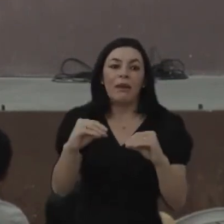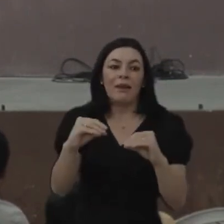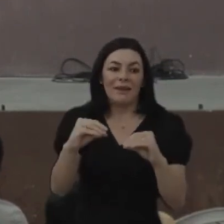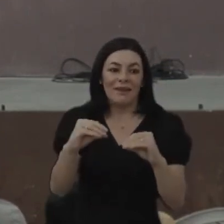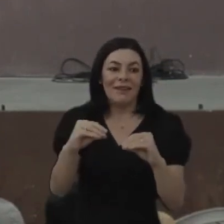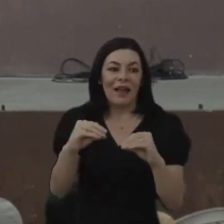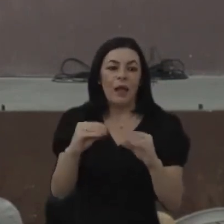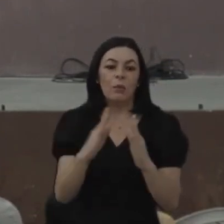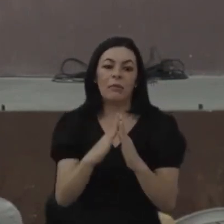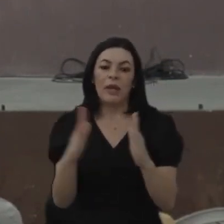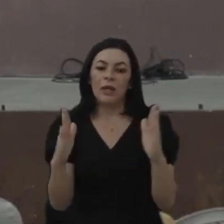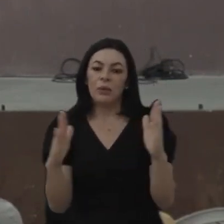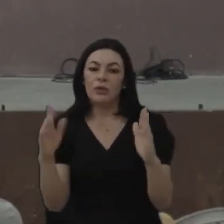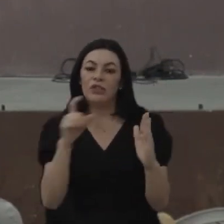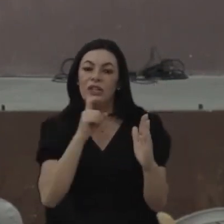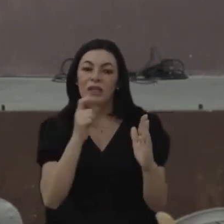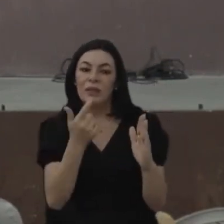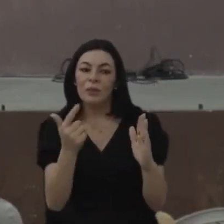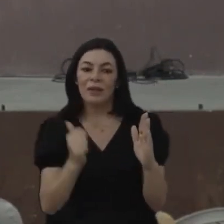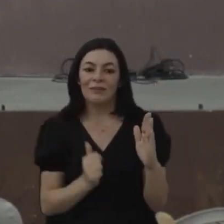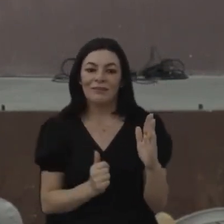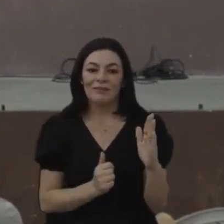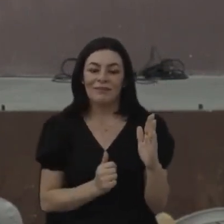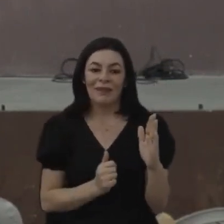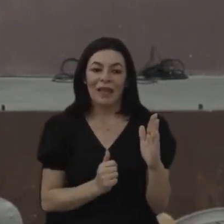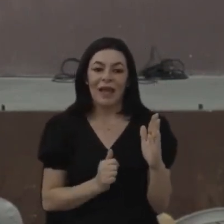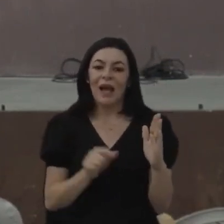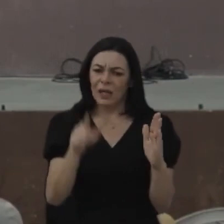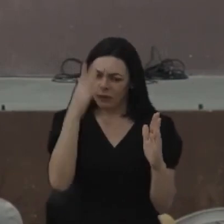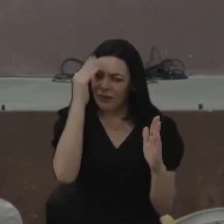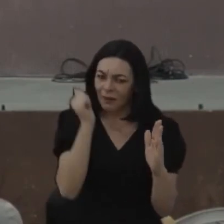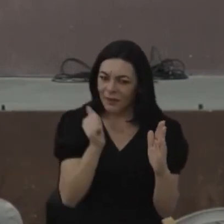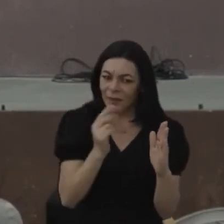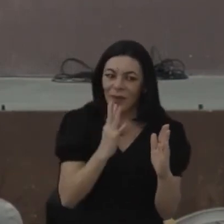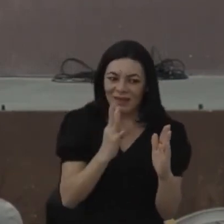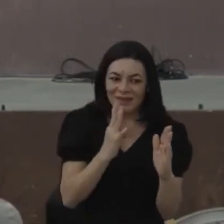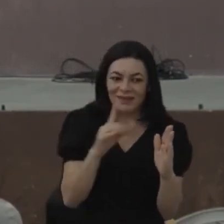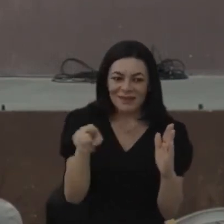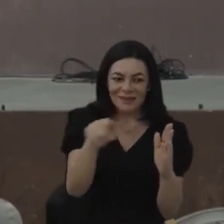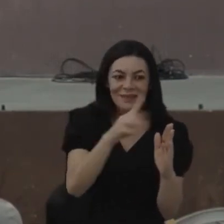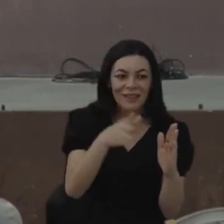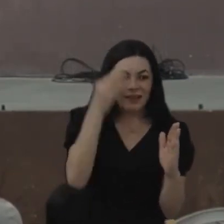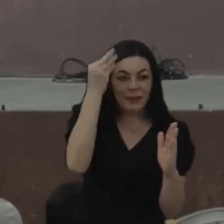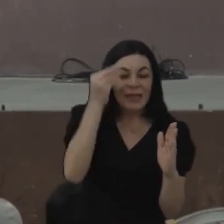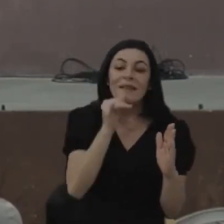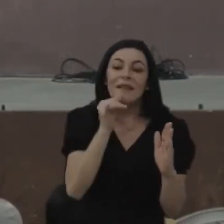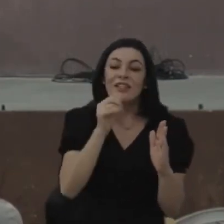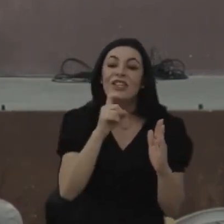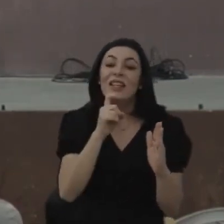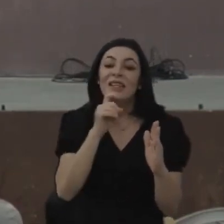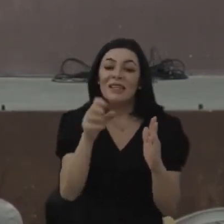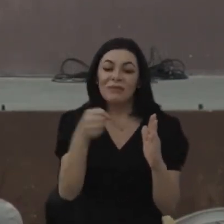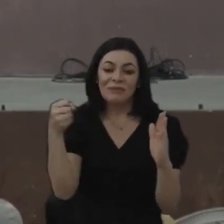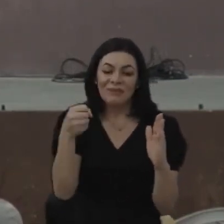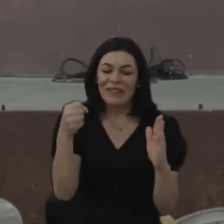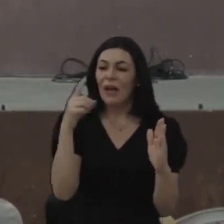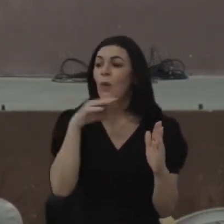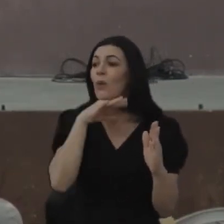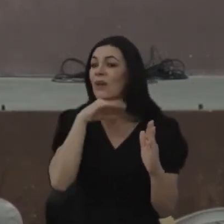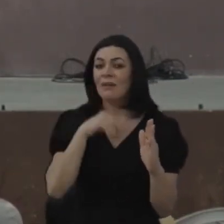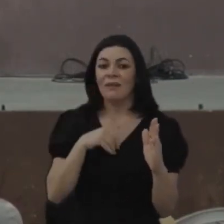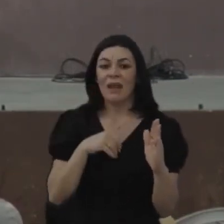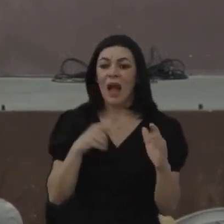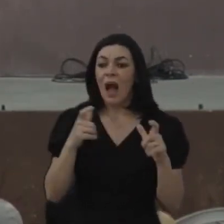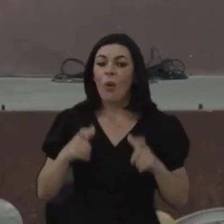você passa um tempo sem geladeira. Você sabe muito bem do que eu estou falando. Ficar um tempo sem geladeira é terrível. Você não sabe onde